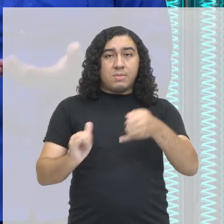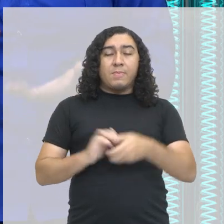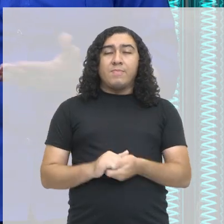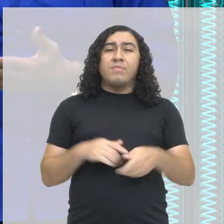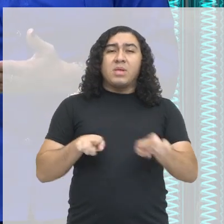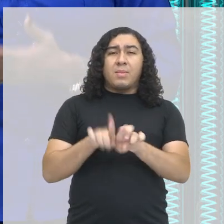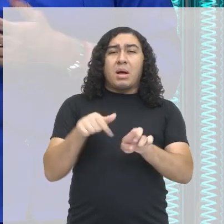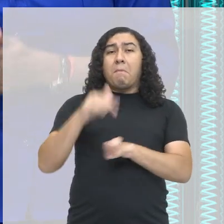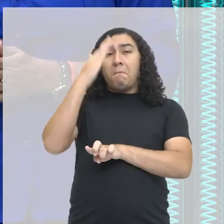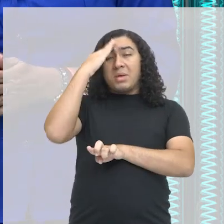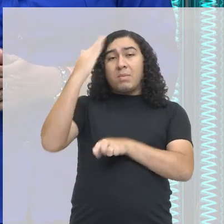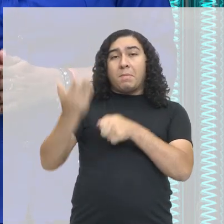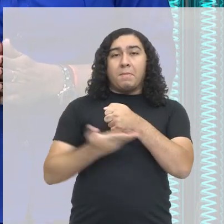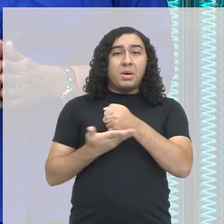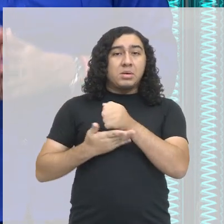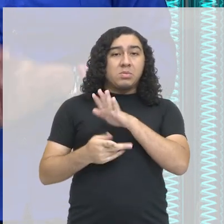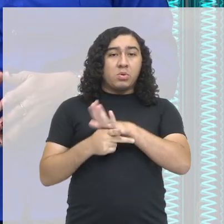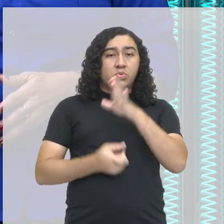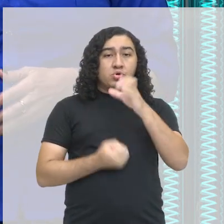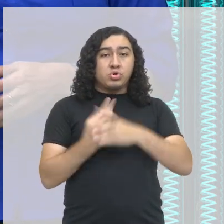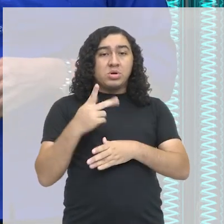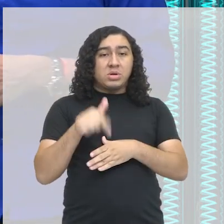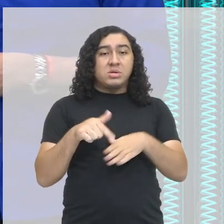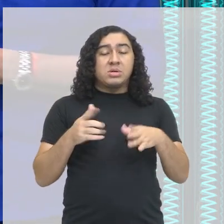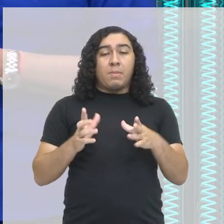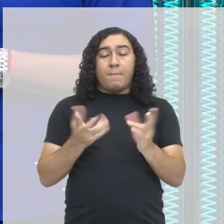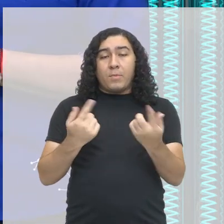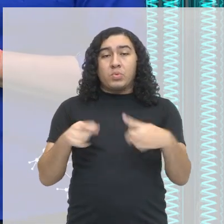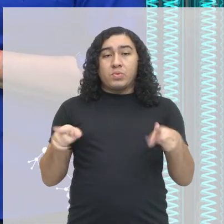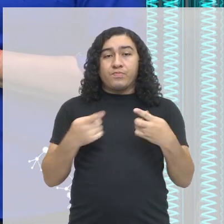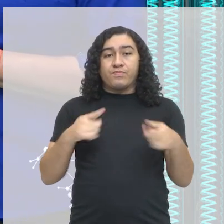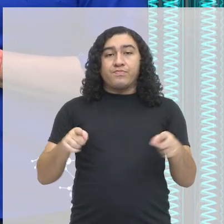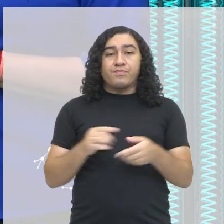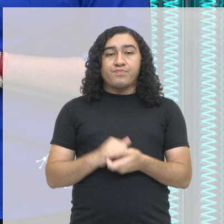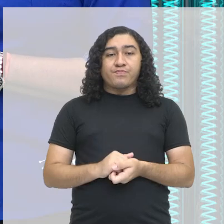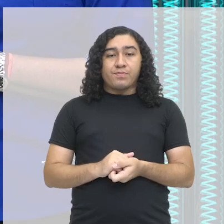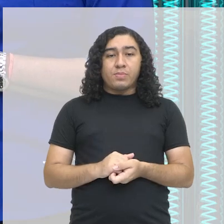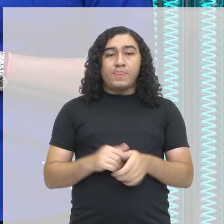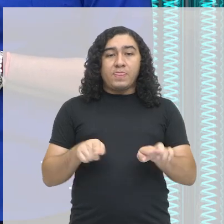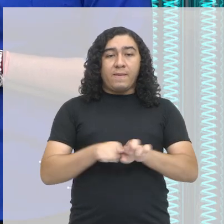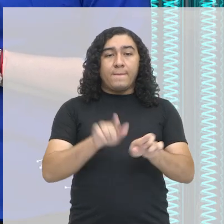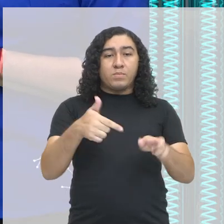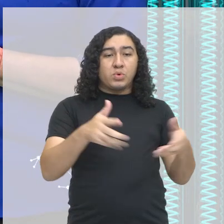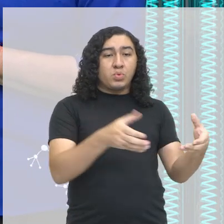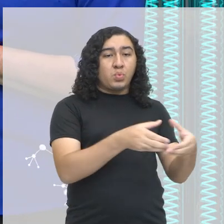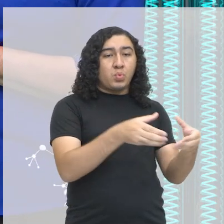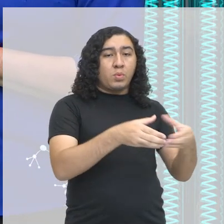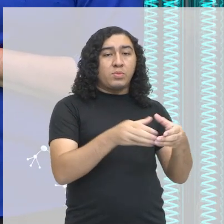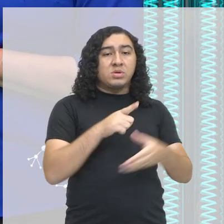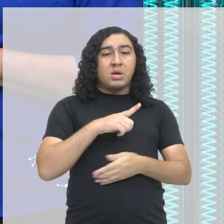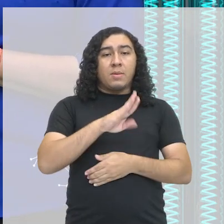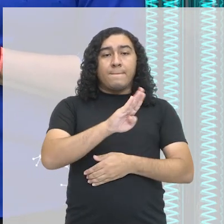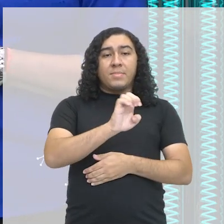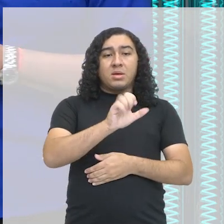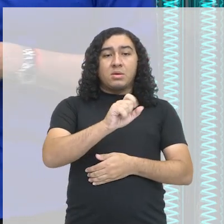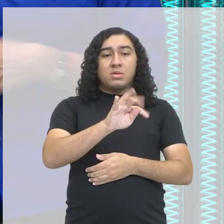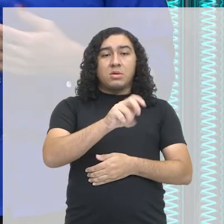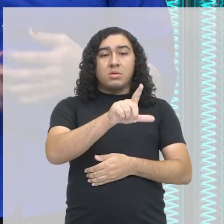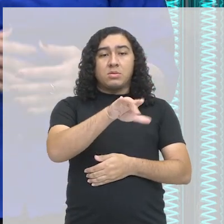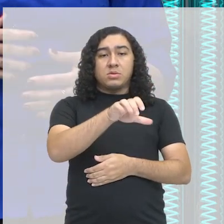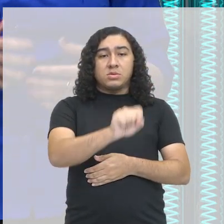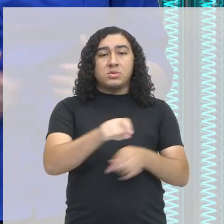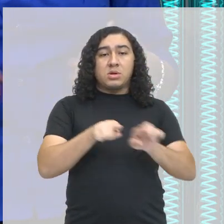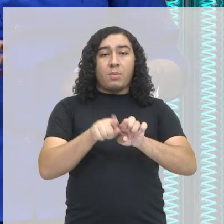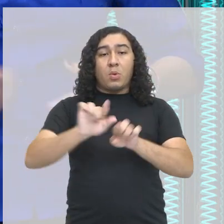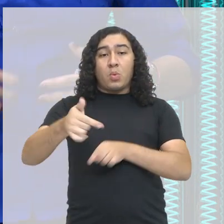precursores, né, que originou esse estilo musical. Aí nós temos outras bandas aí, que os Beatles lá em cima e os Rolling Stone,